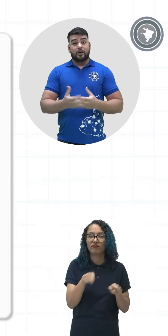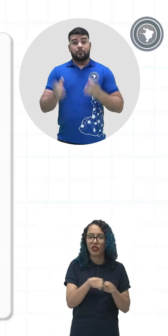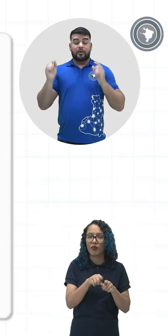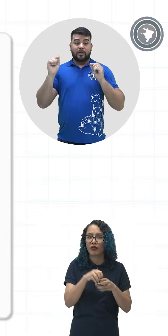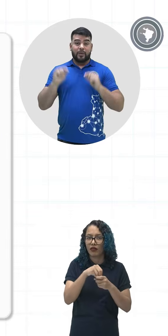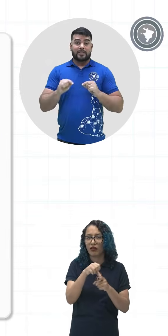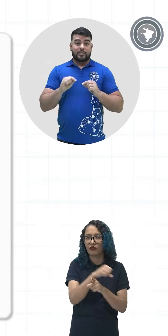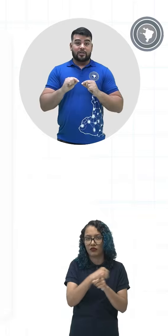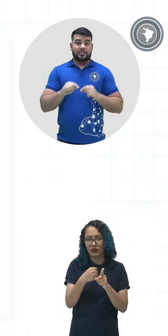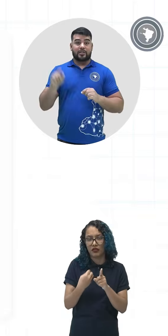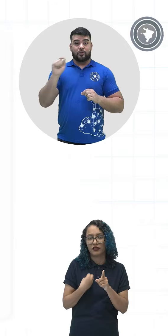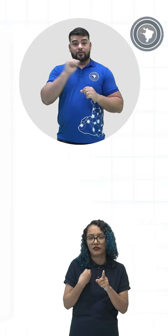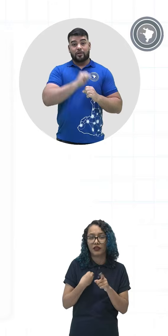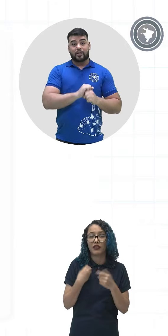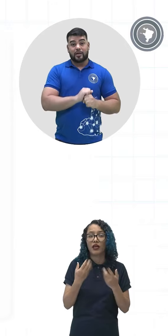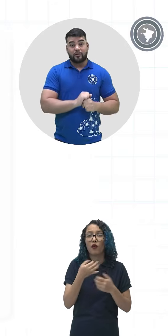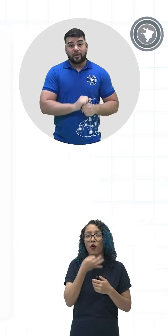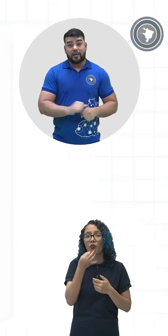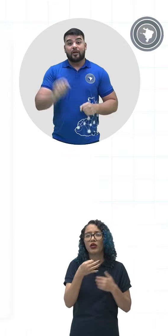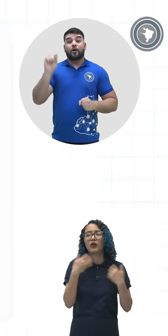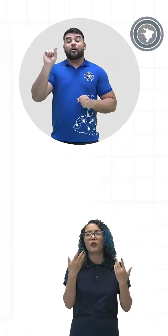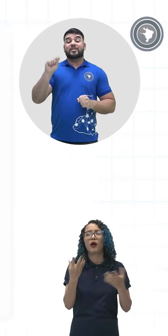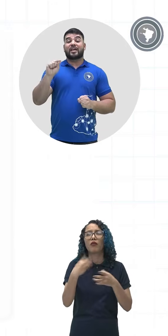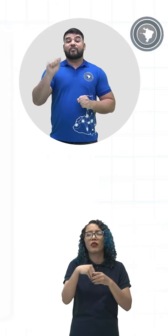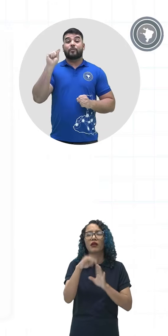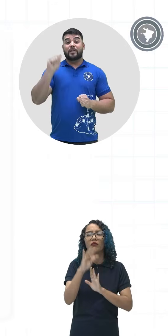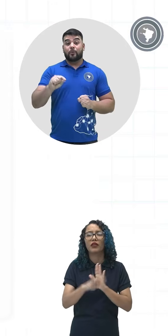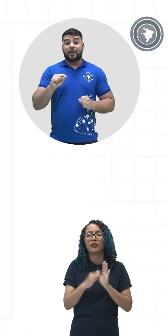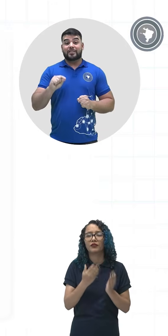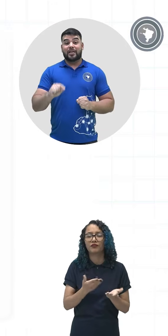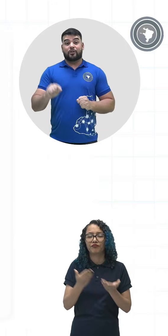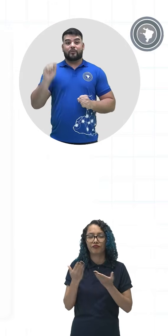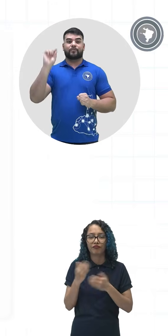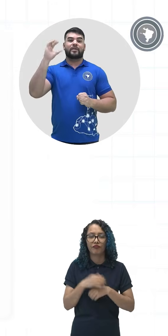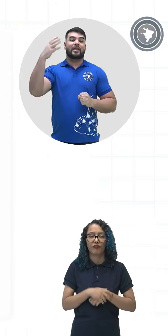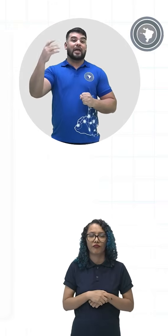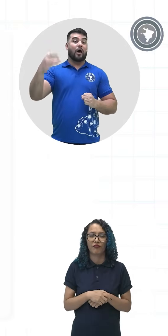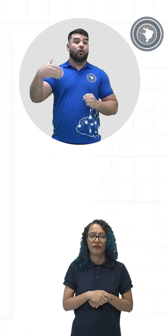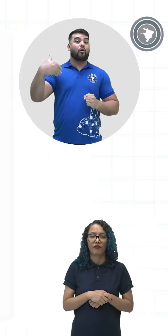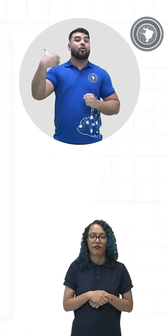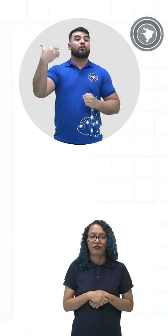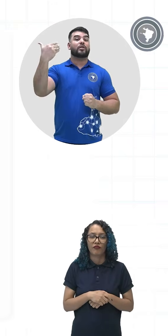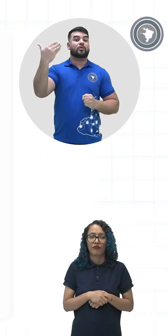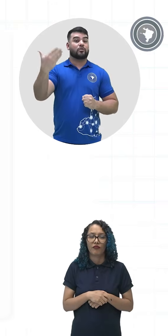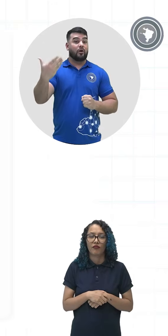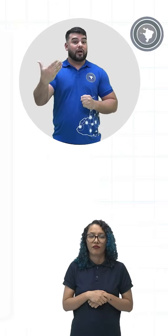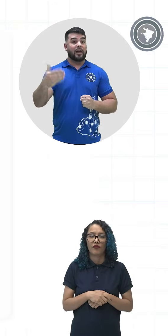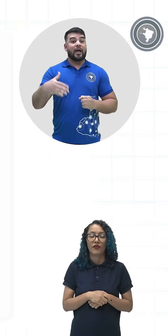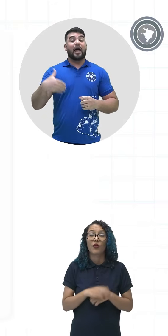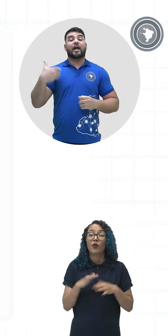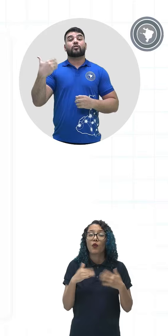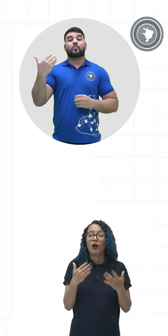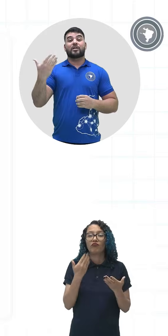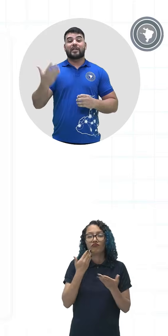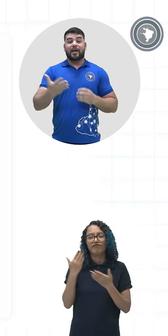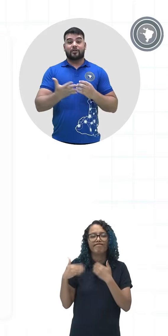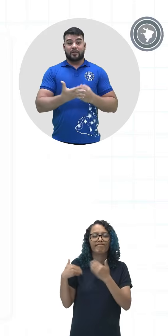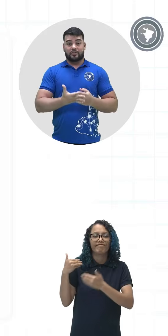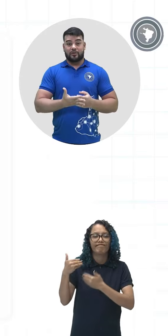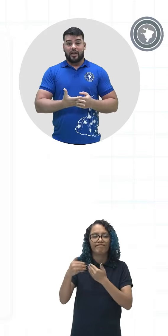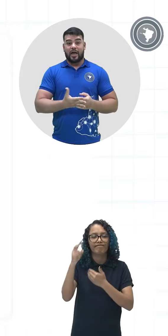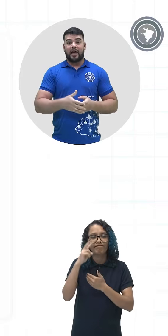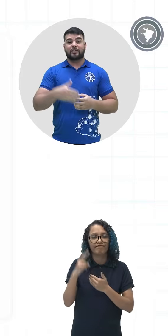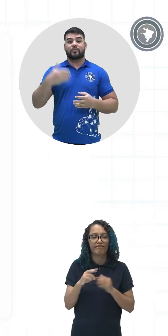a opinião presente nesse texto? Destacando aí, observe a opinião presente, que ao longo da história, as